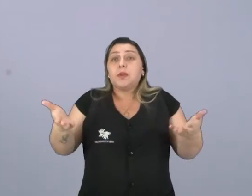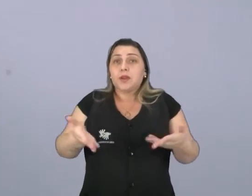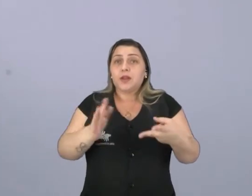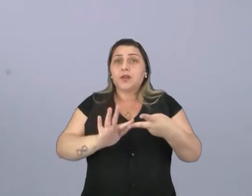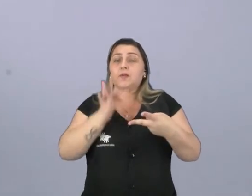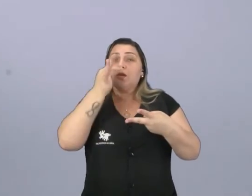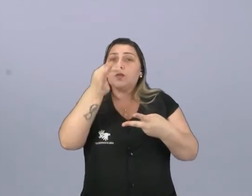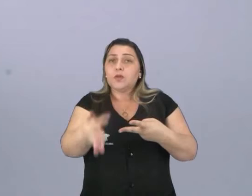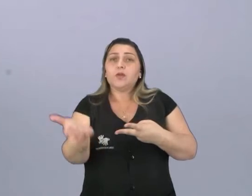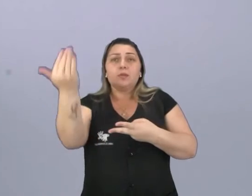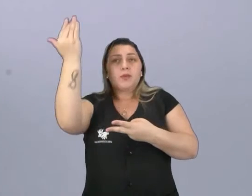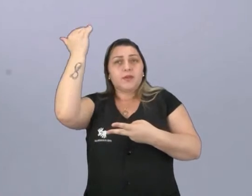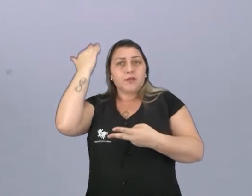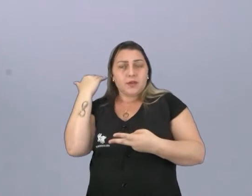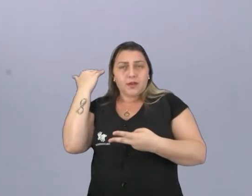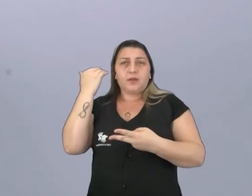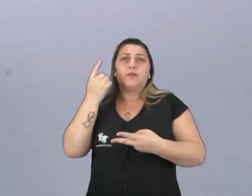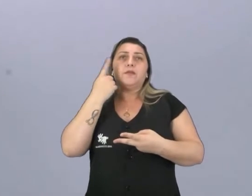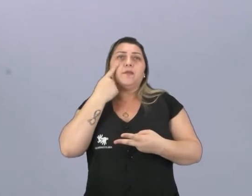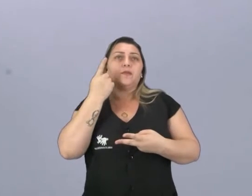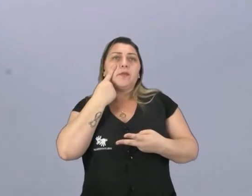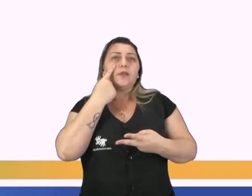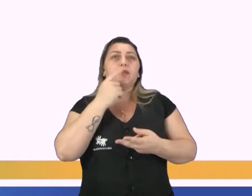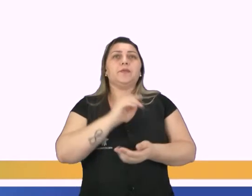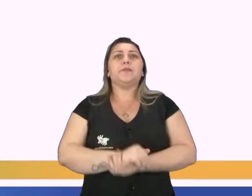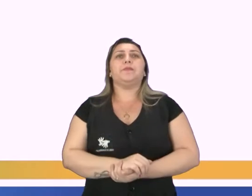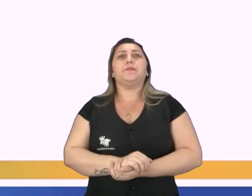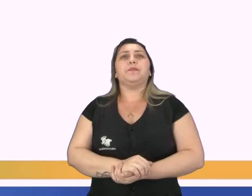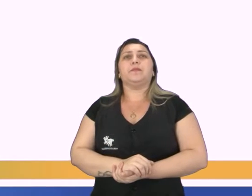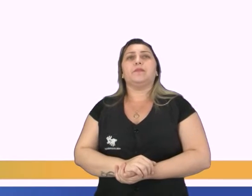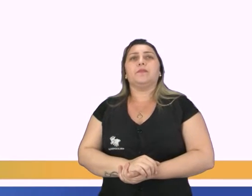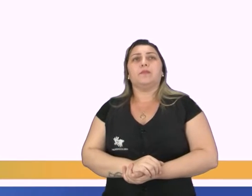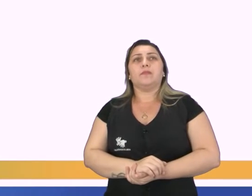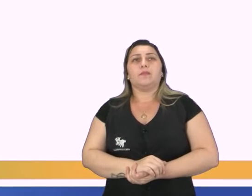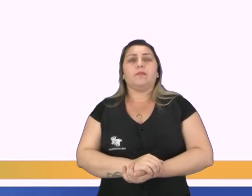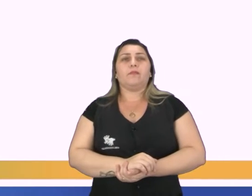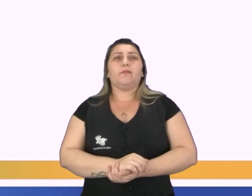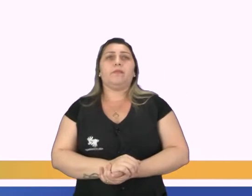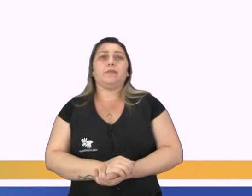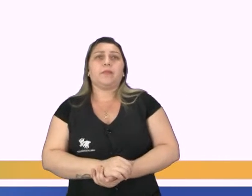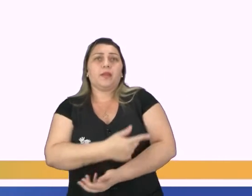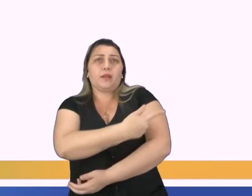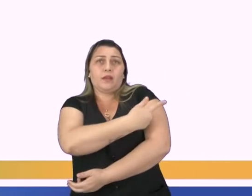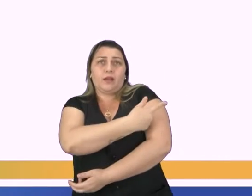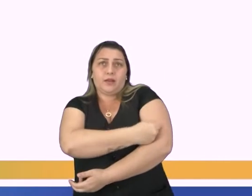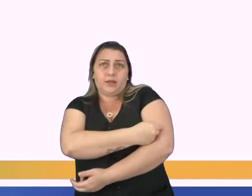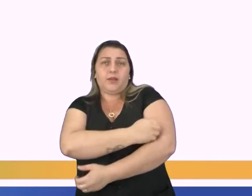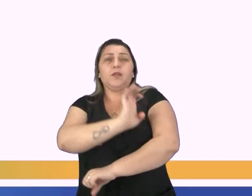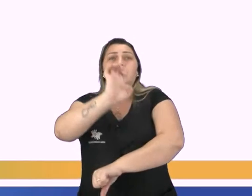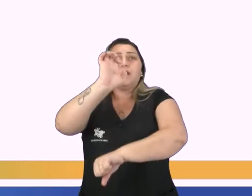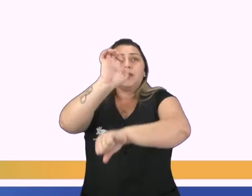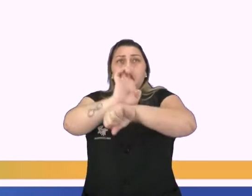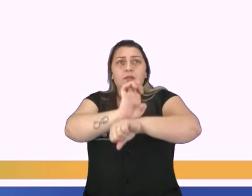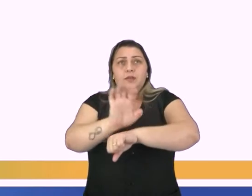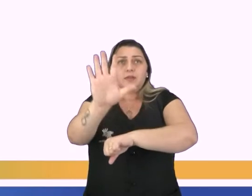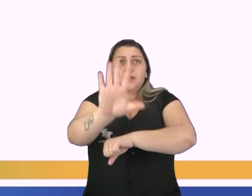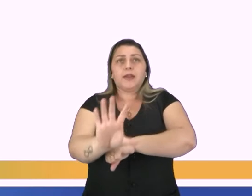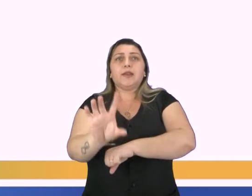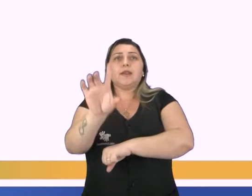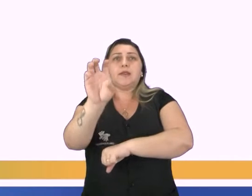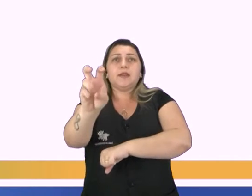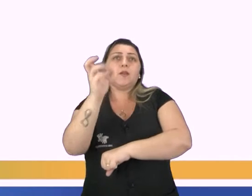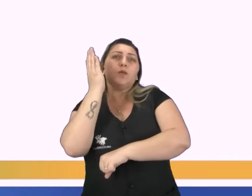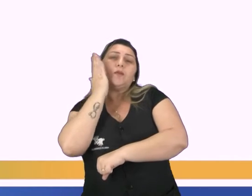presente e futuro do pretérito. Acompanhem. Olha a manchete. Vacina chegará aos estados em até